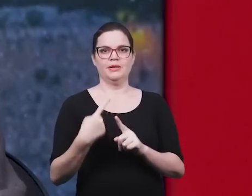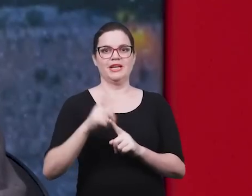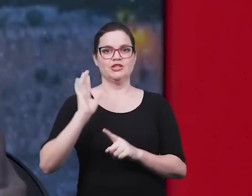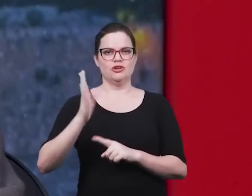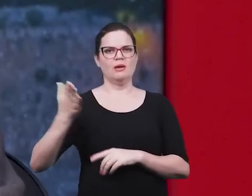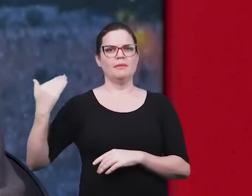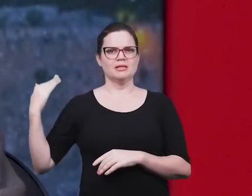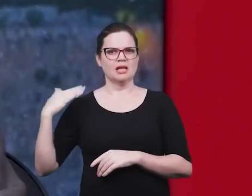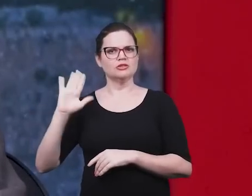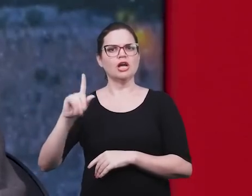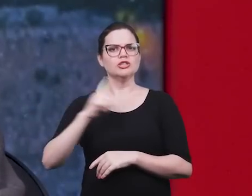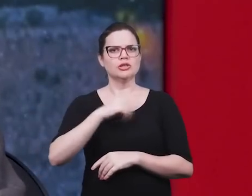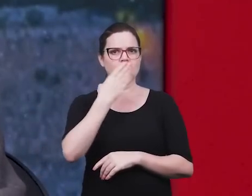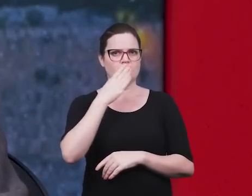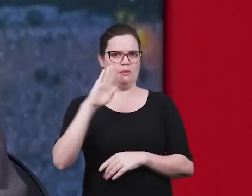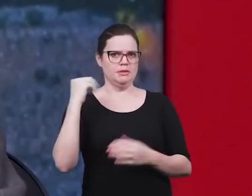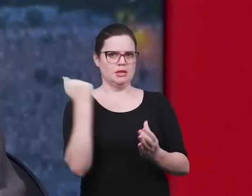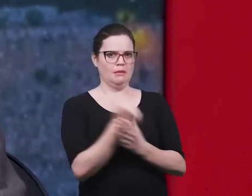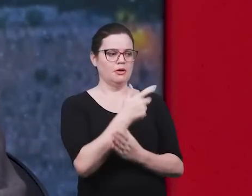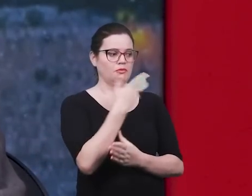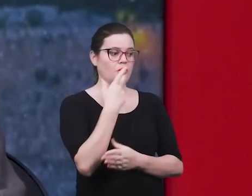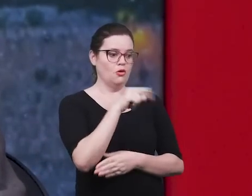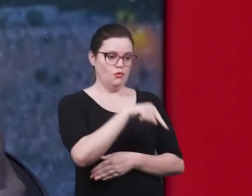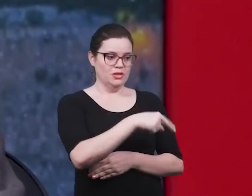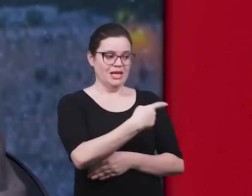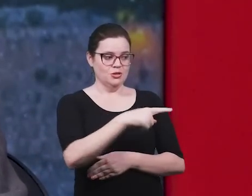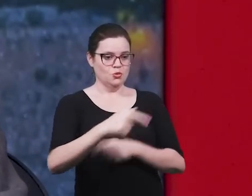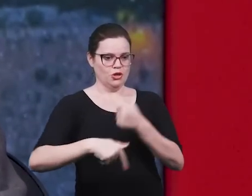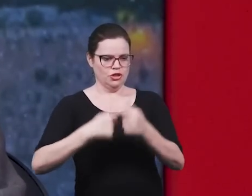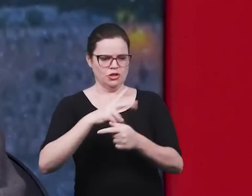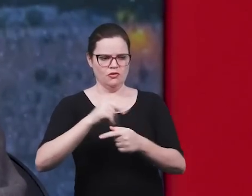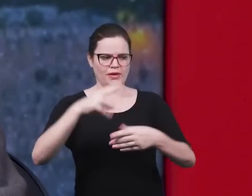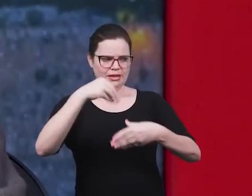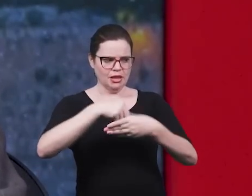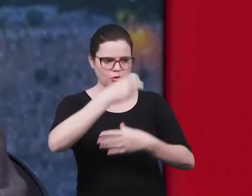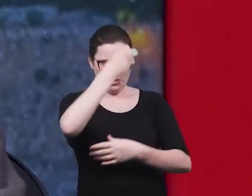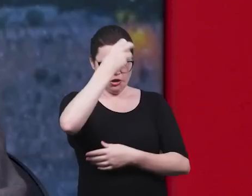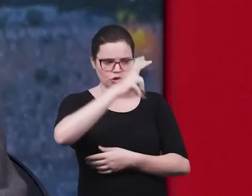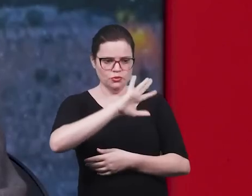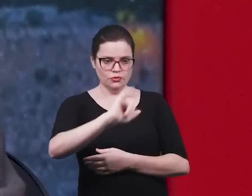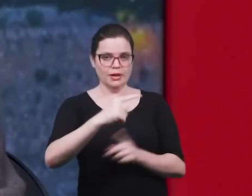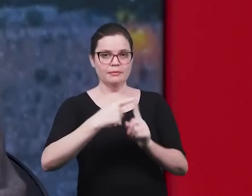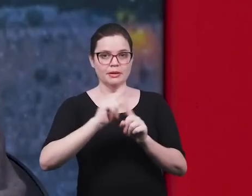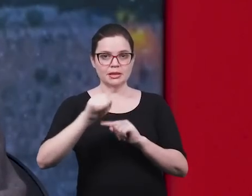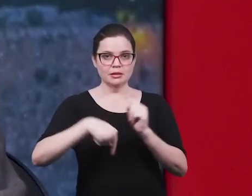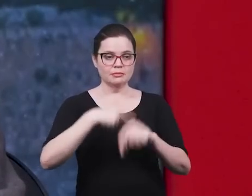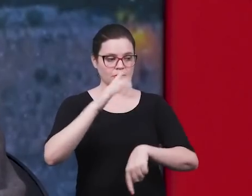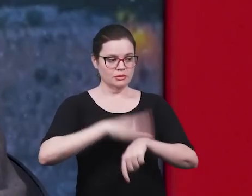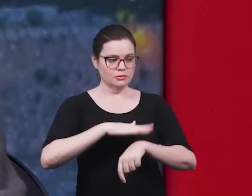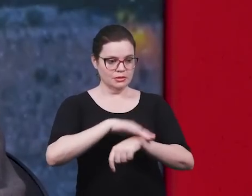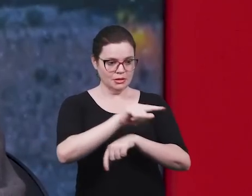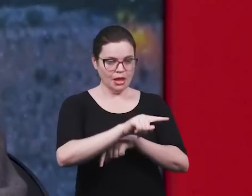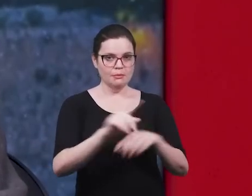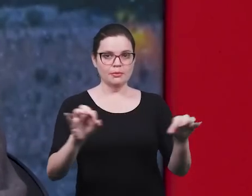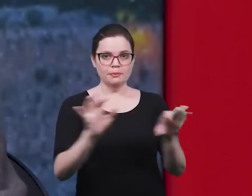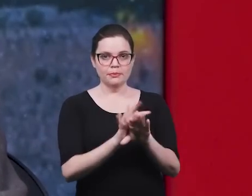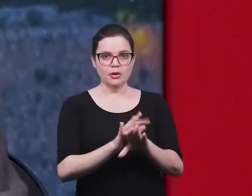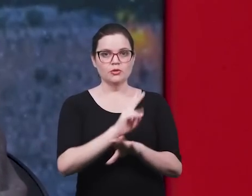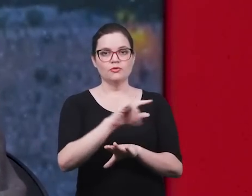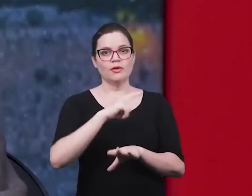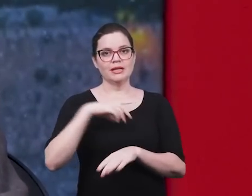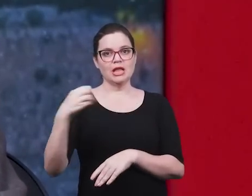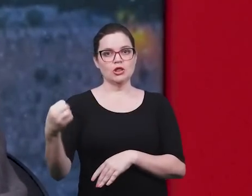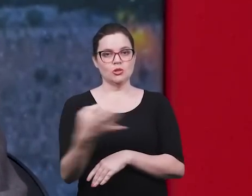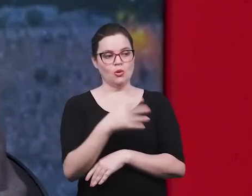tua semente peregrinará no Egito, né, em outras terras, e depois daquele tempo, então, haveria